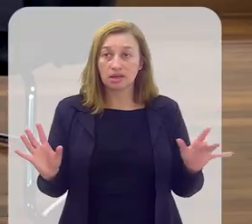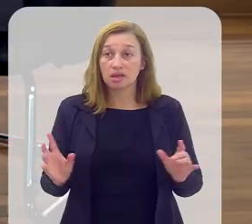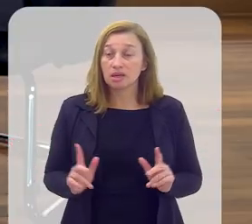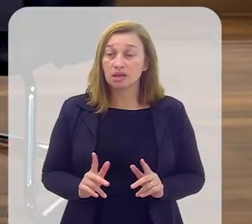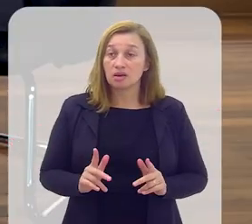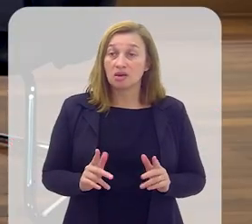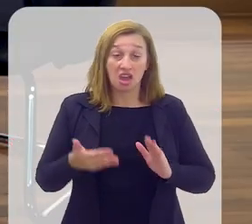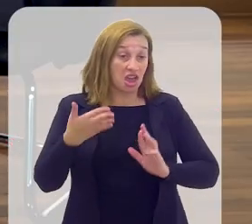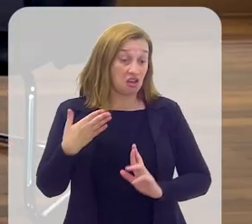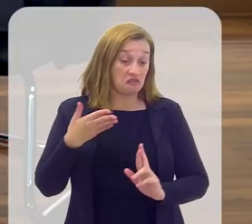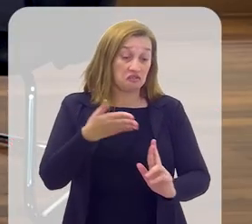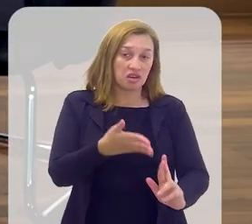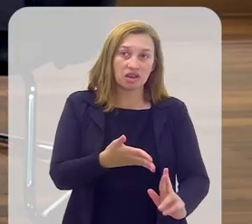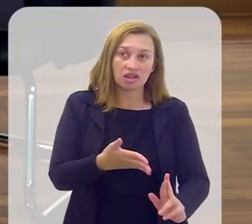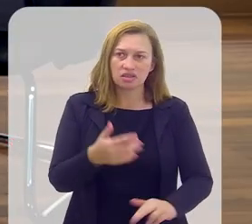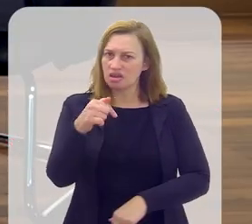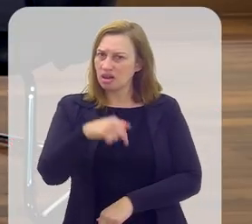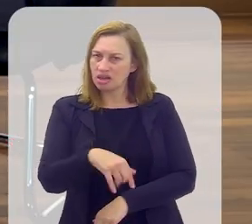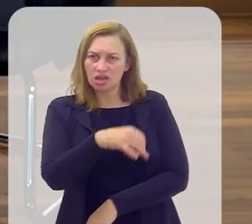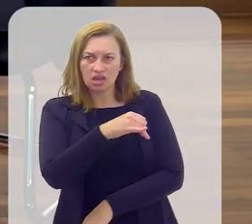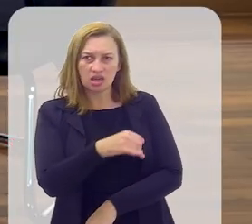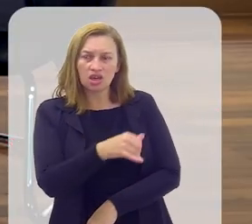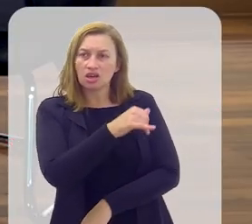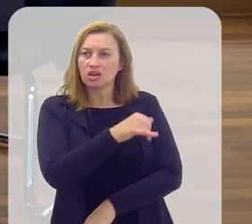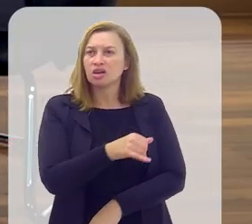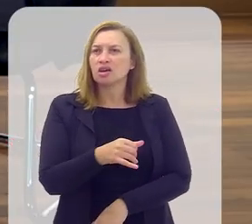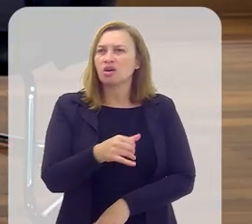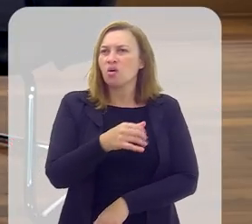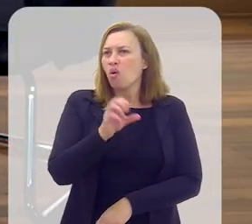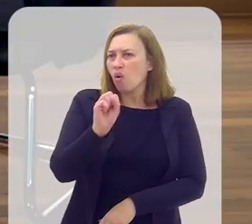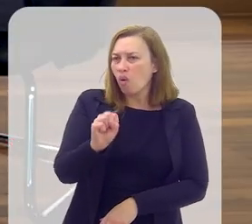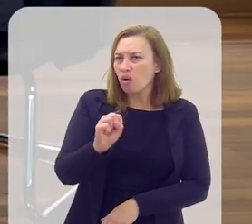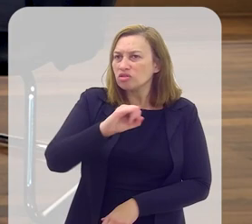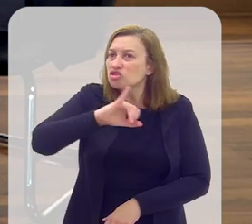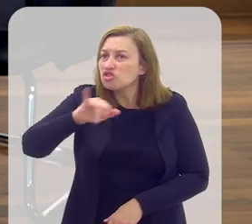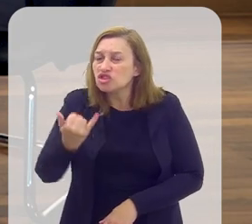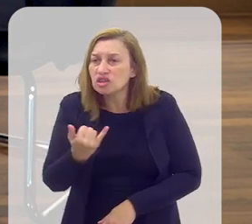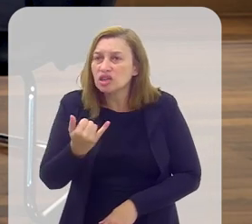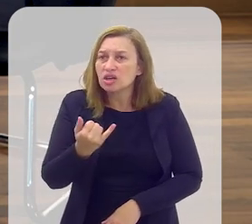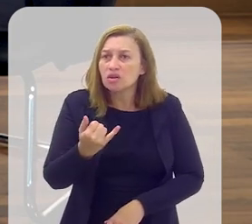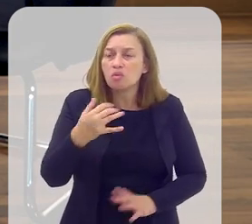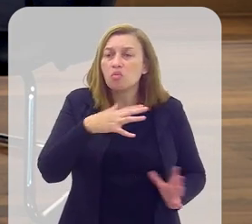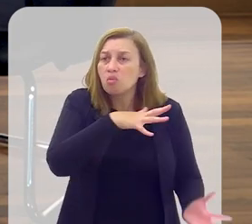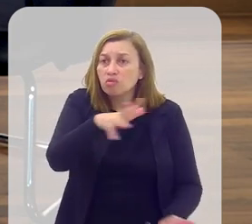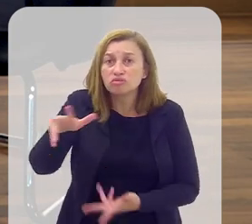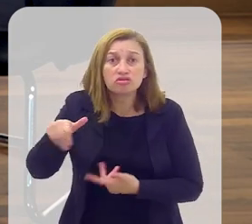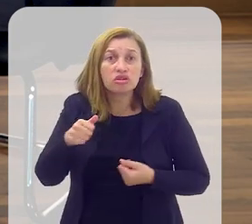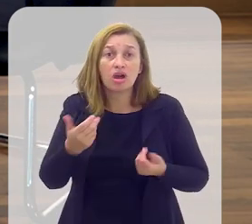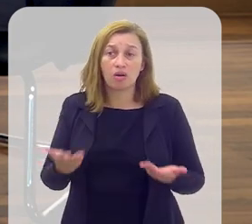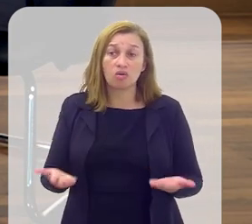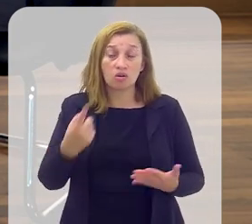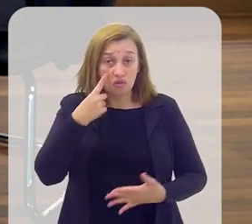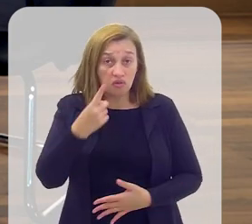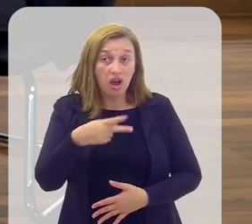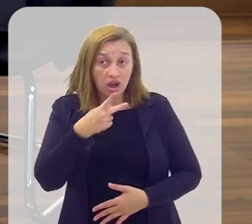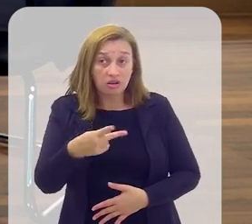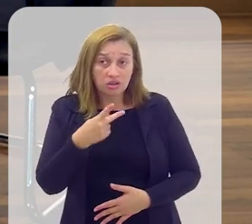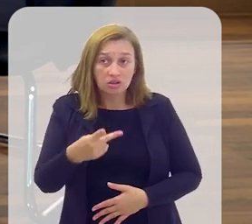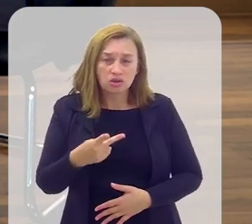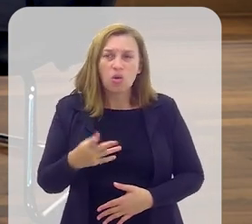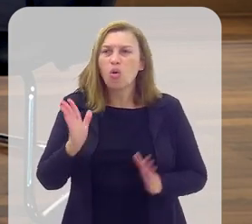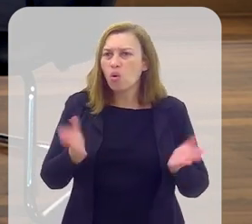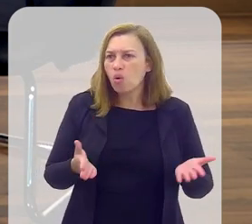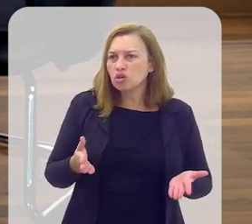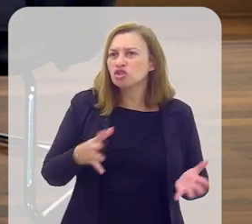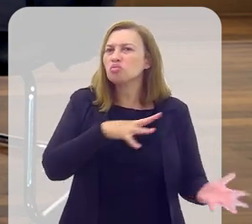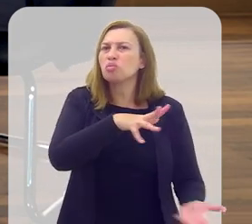no 8 de janeiro. Referencial. Aqui no 8 de janeiro. E aqui no 8 de janeiro. Digo a nível mundial mesmo. Sim, né? Sim. Então,